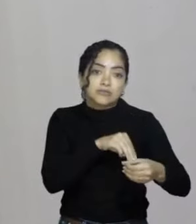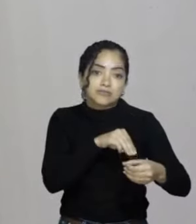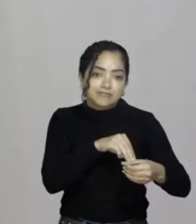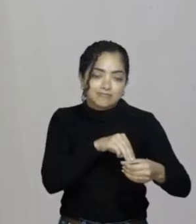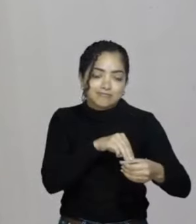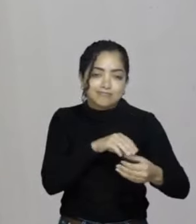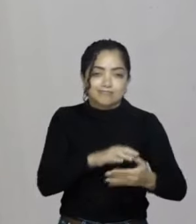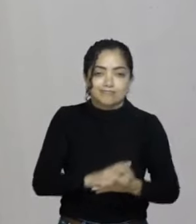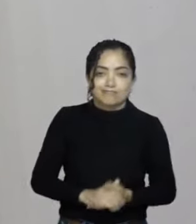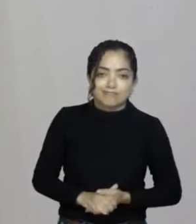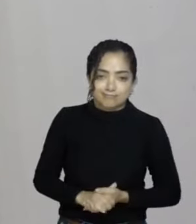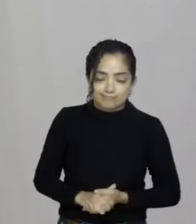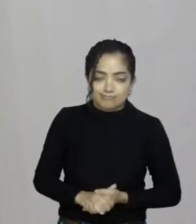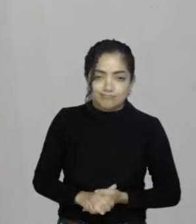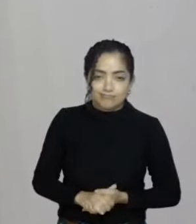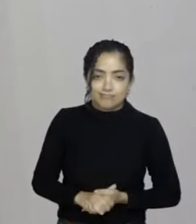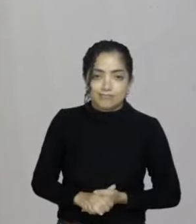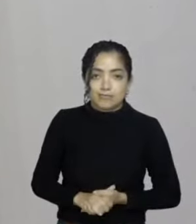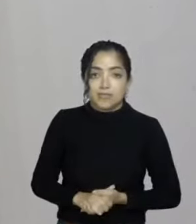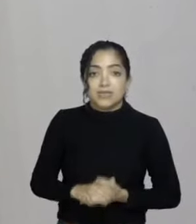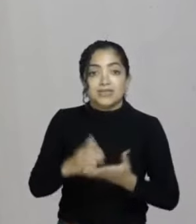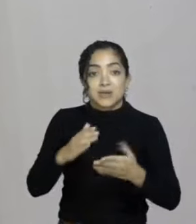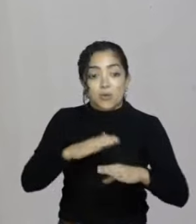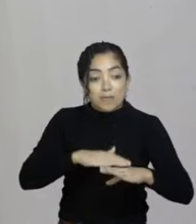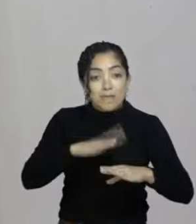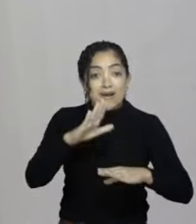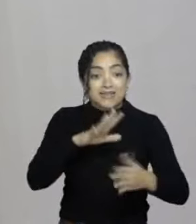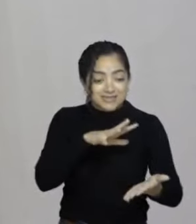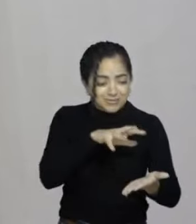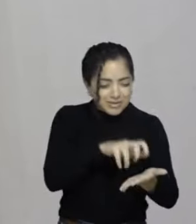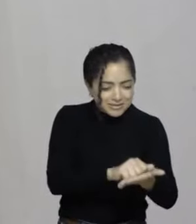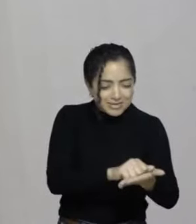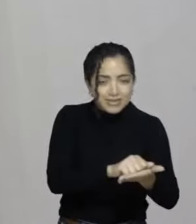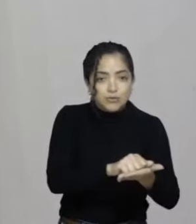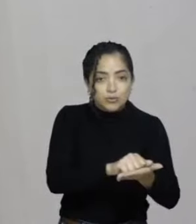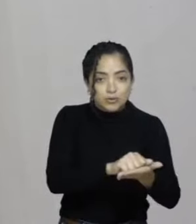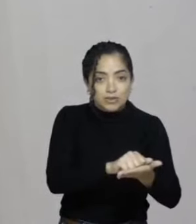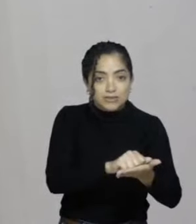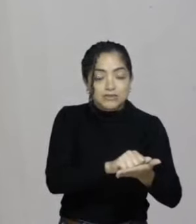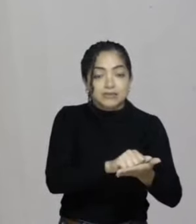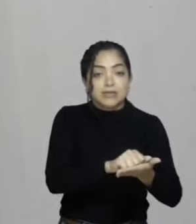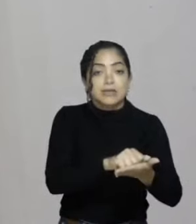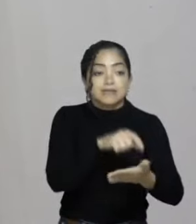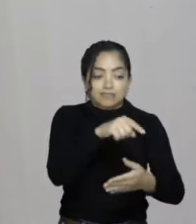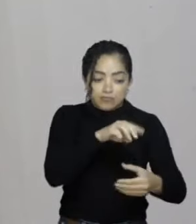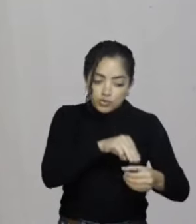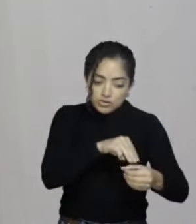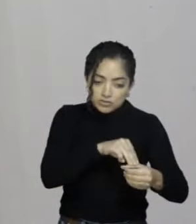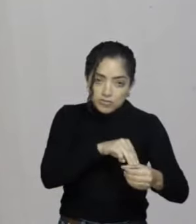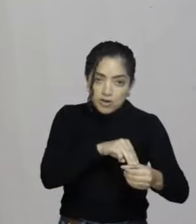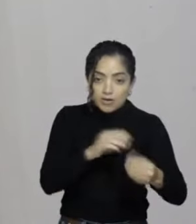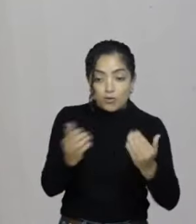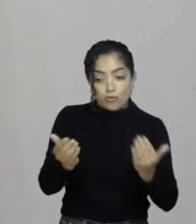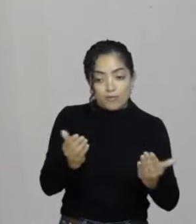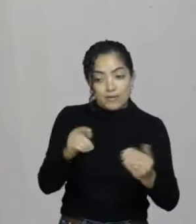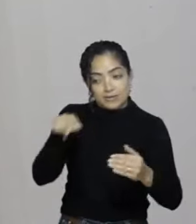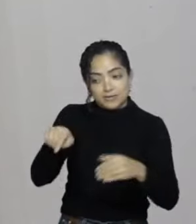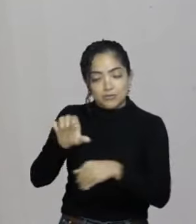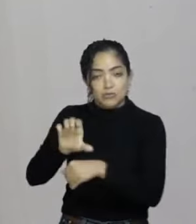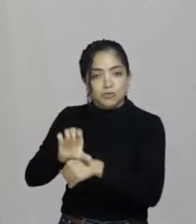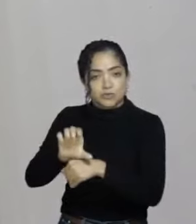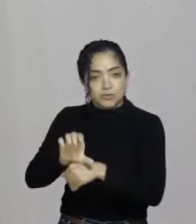estaduais então nós temos mais matrículas nas escolas municipais do que nas escolas estaduais